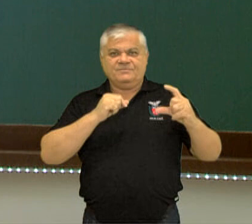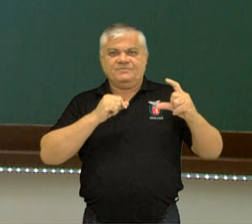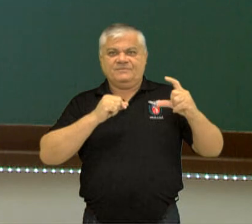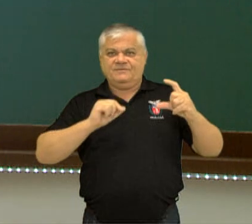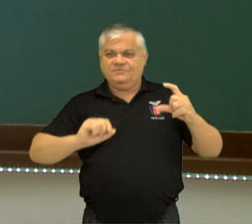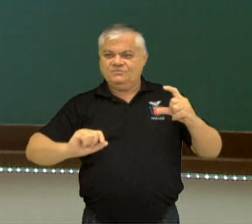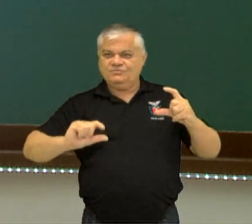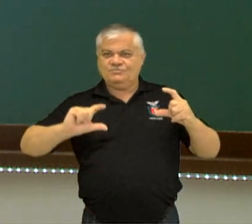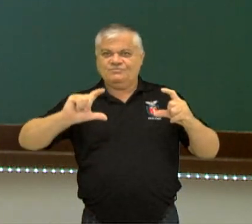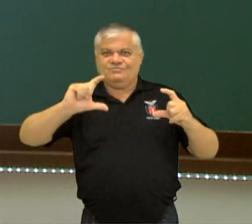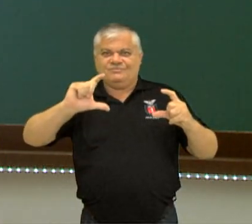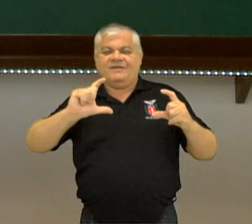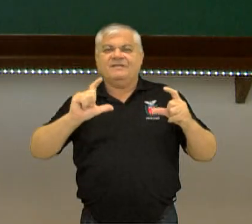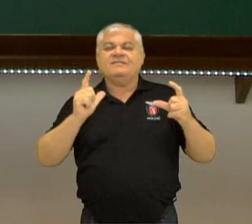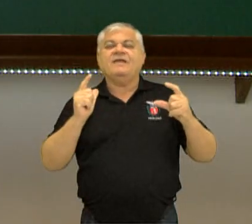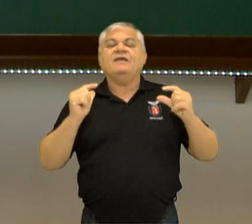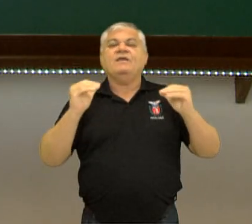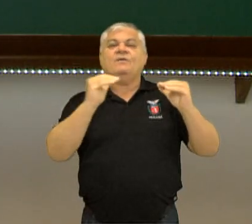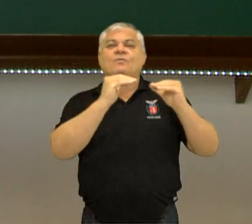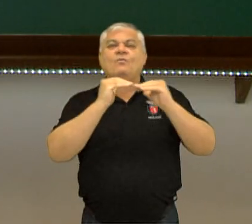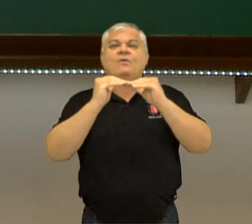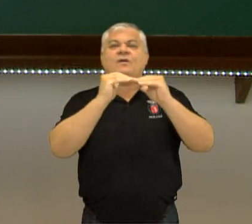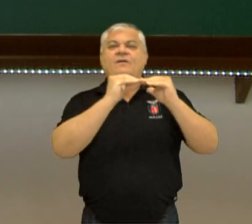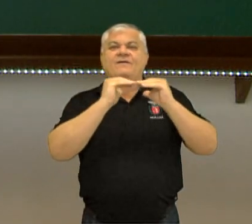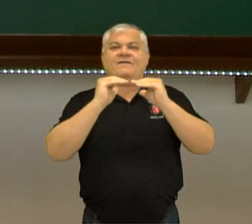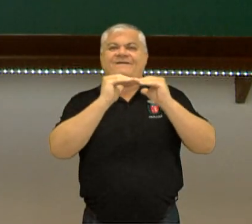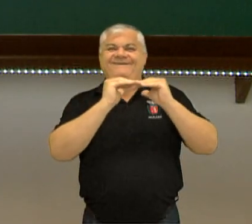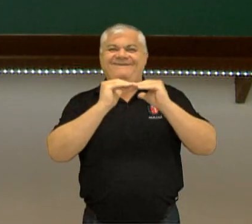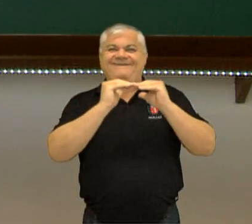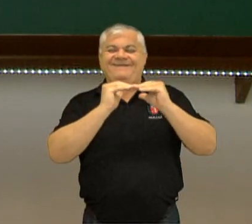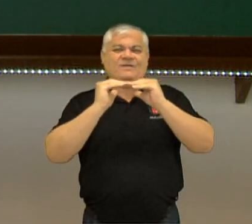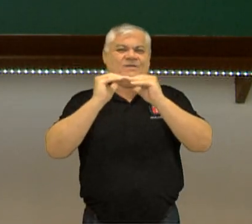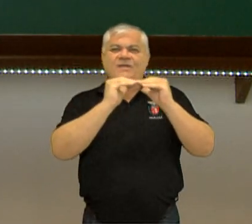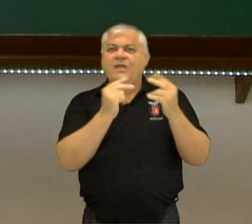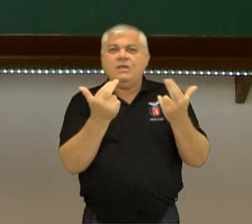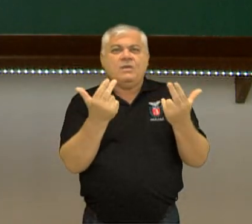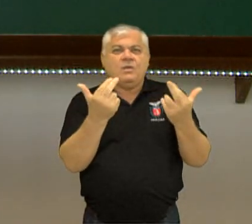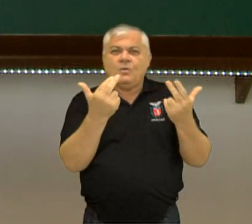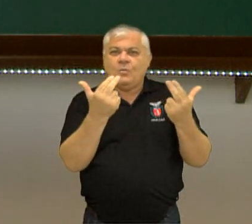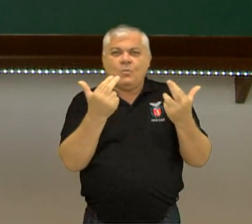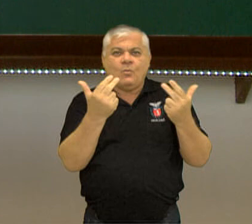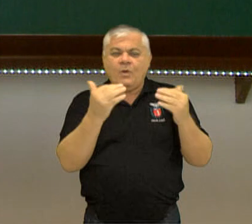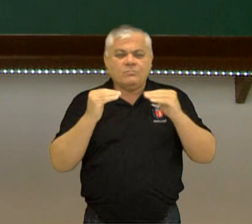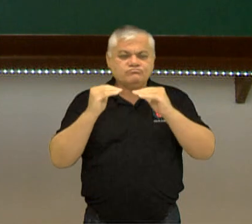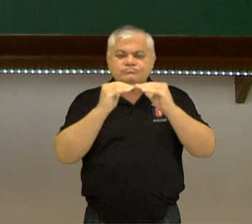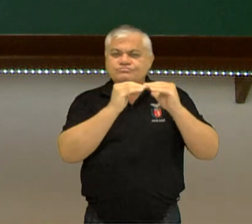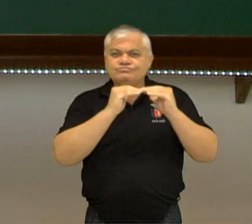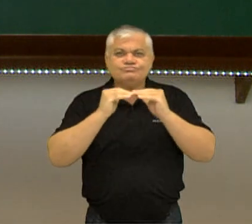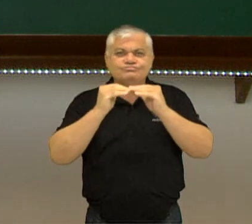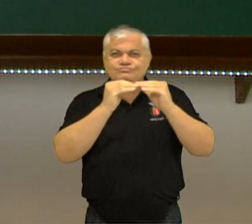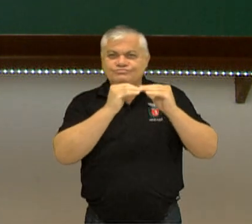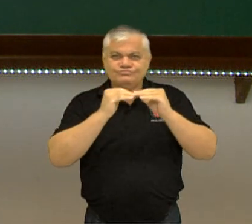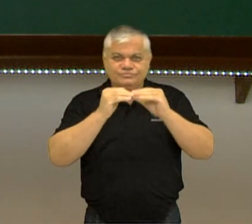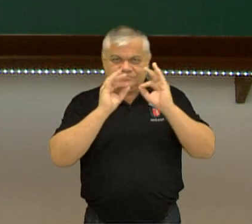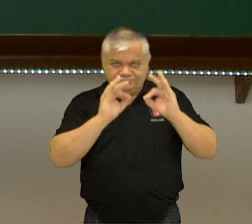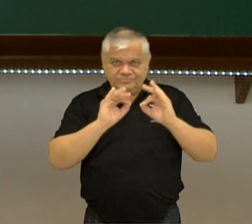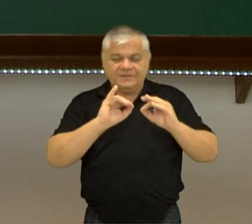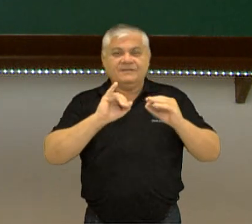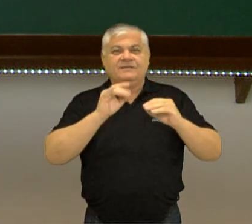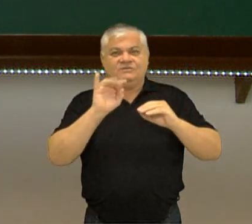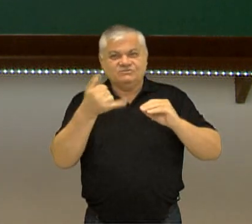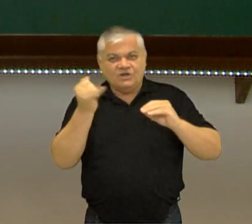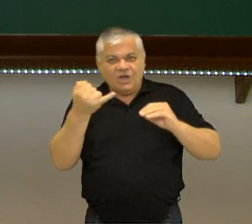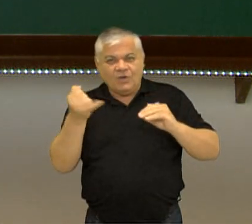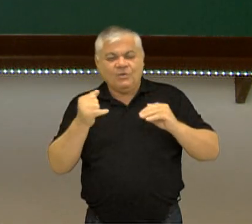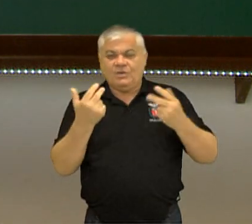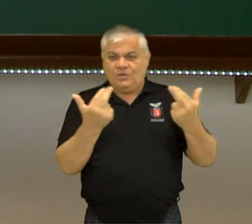aumentando a energia, até que ambos atinjam a mesma temperatura e a mesma energia interna. Beleza? Não esqueça, simples